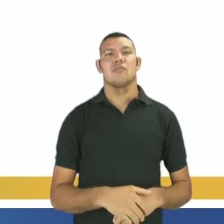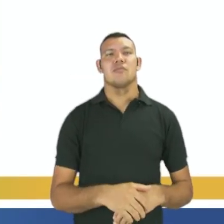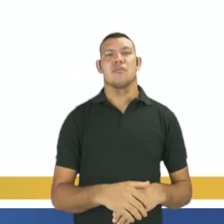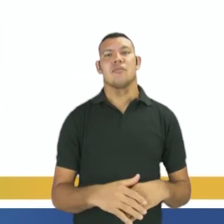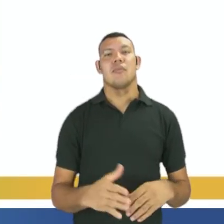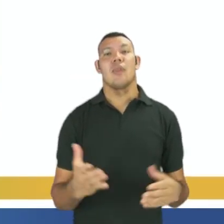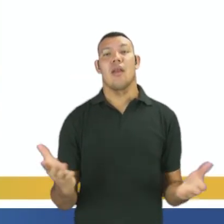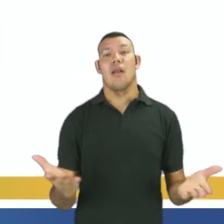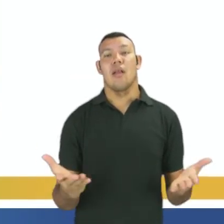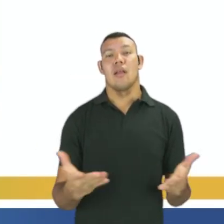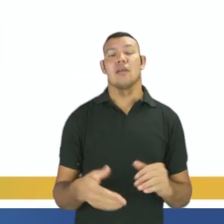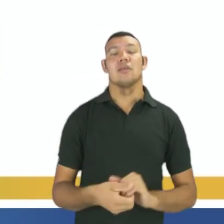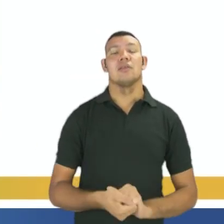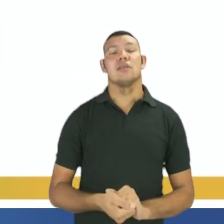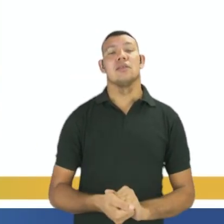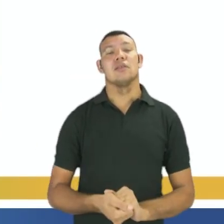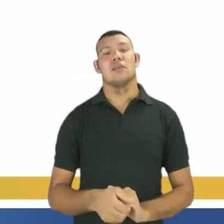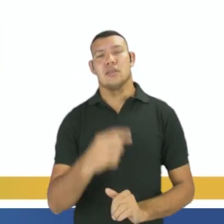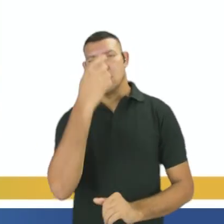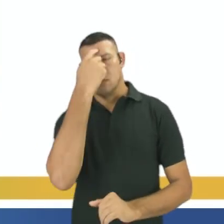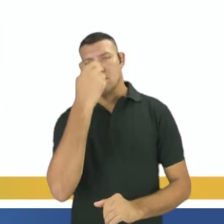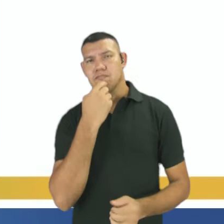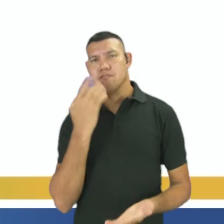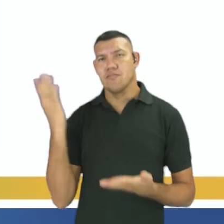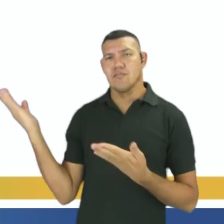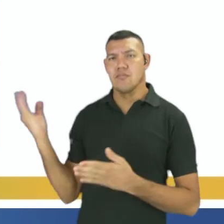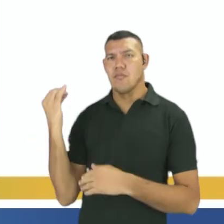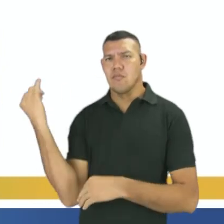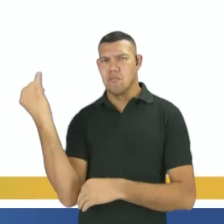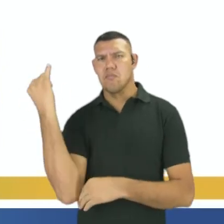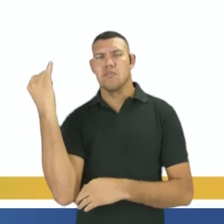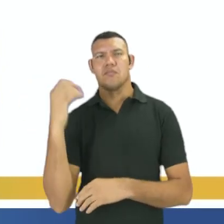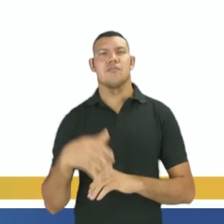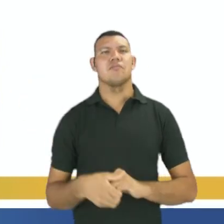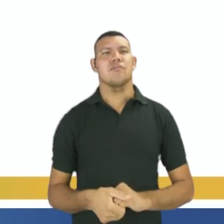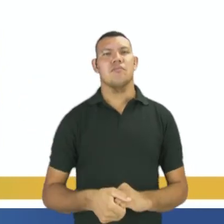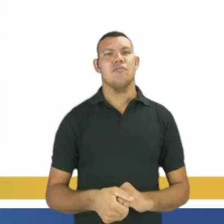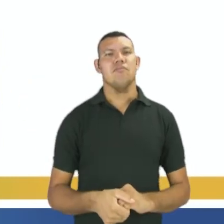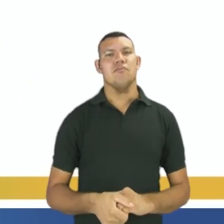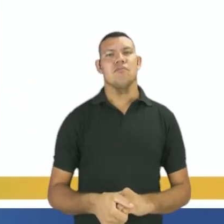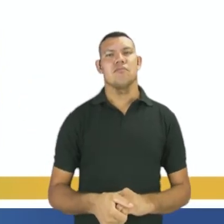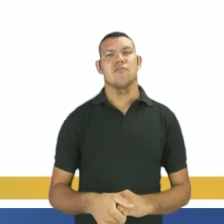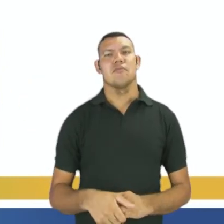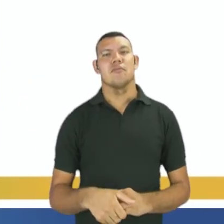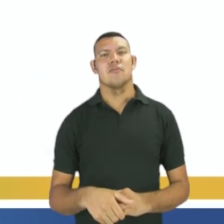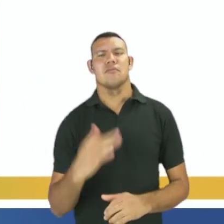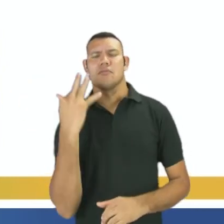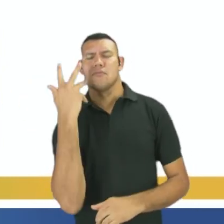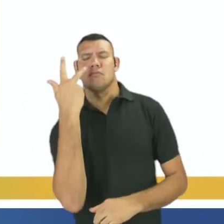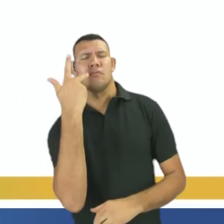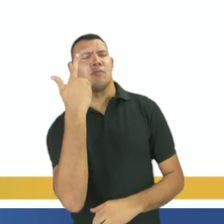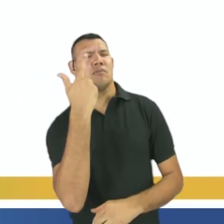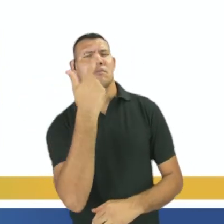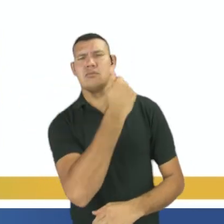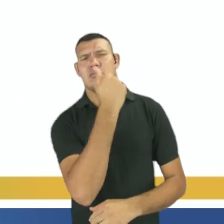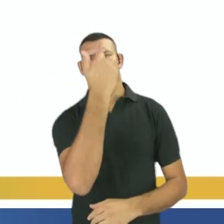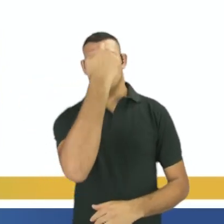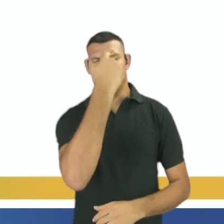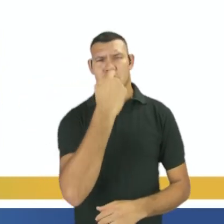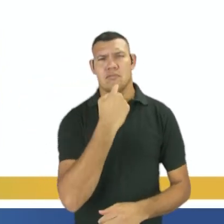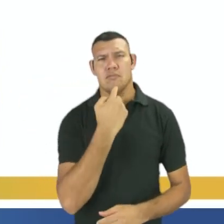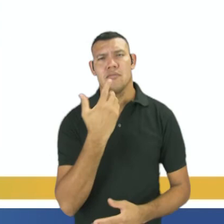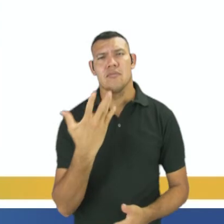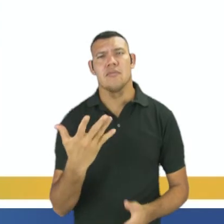vocês algumas imagens né da floresta amazônica sem importância ver já a a grandeza Veja a lindeza que é são essas